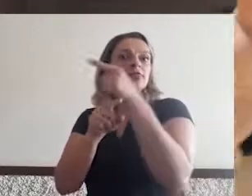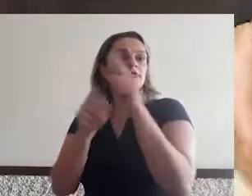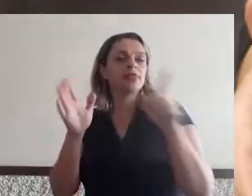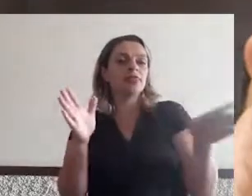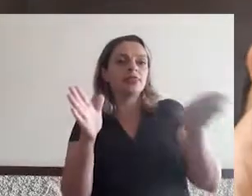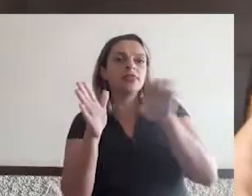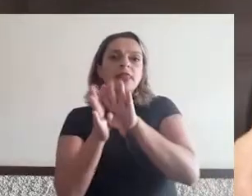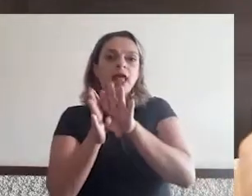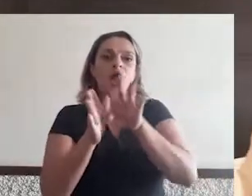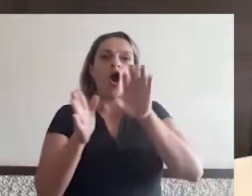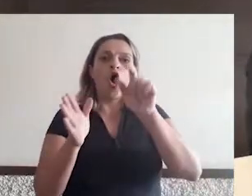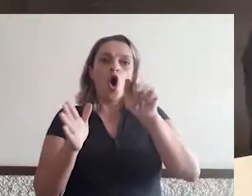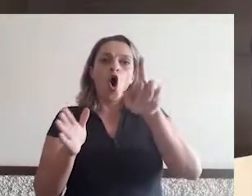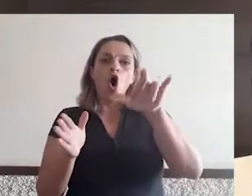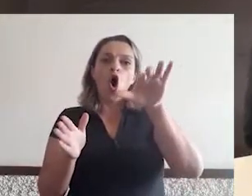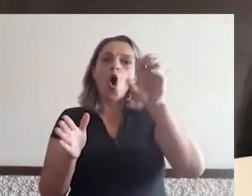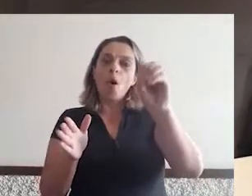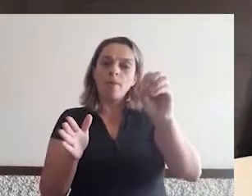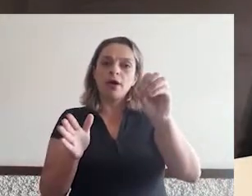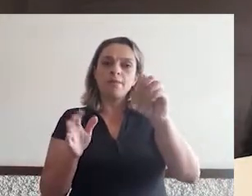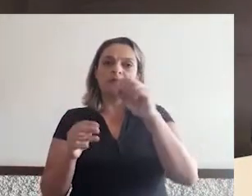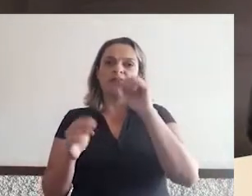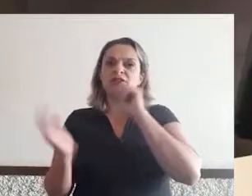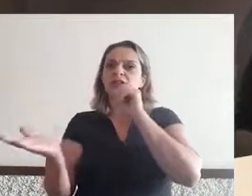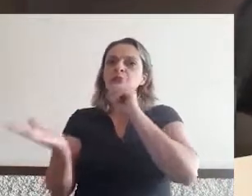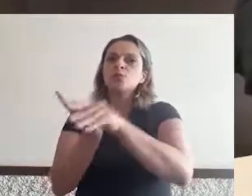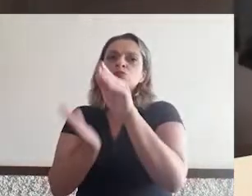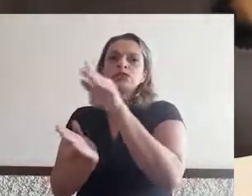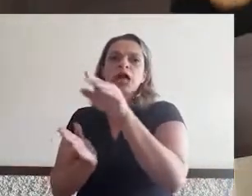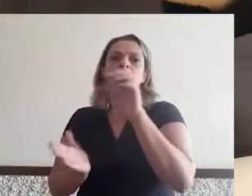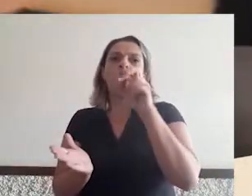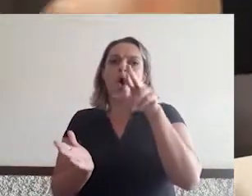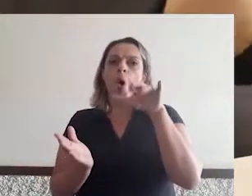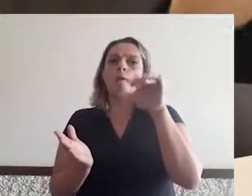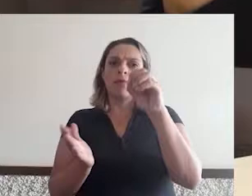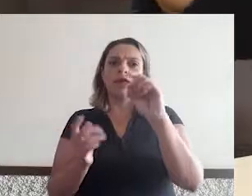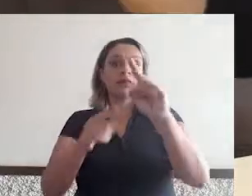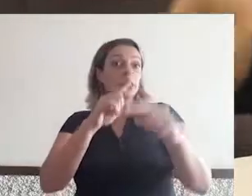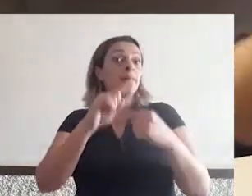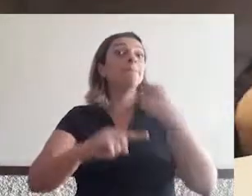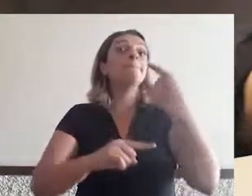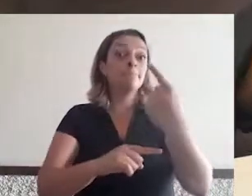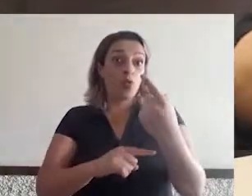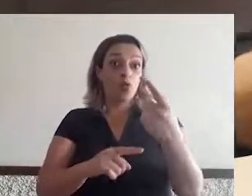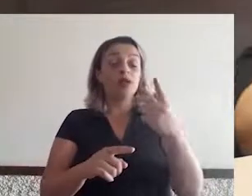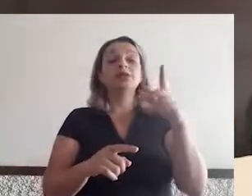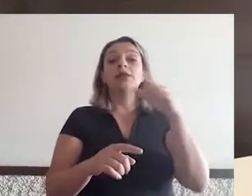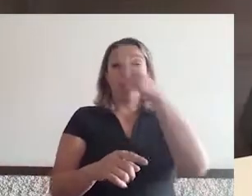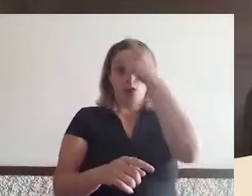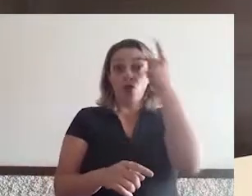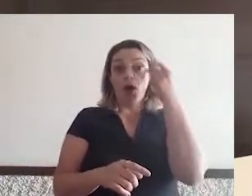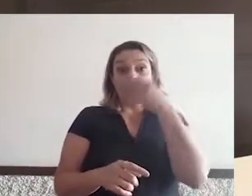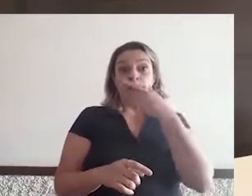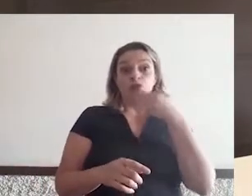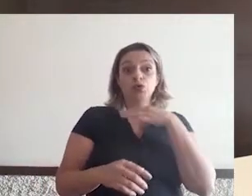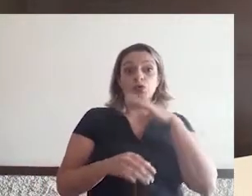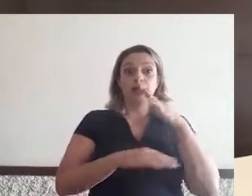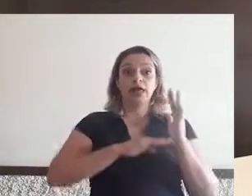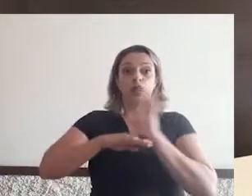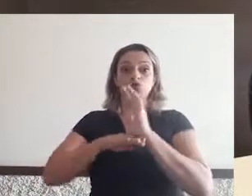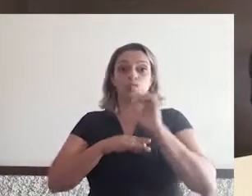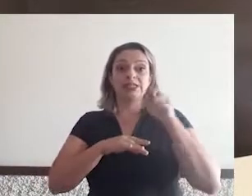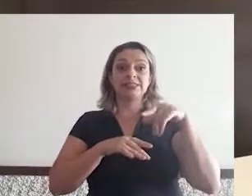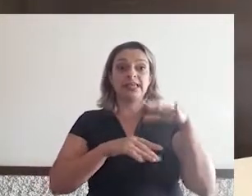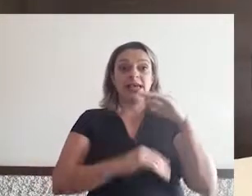o Rubicão, expulsa Pompeu. Depois Pompeu, inclusive, é assassinado pelos homens de César,